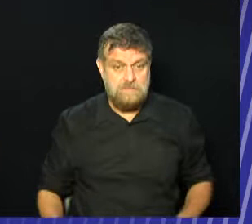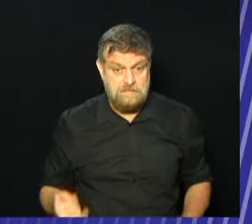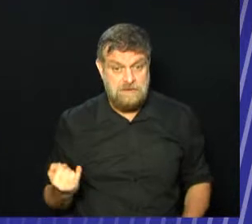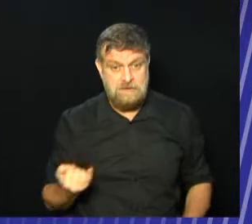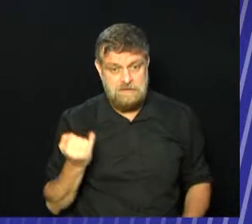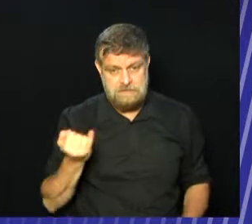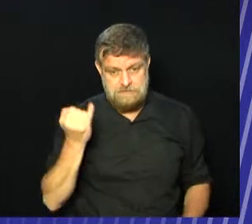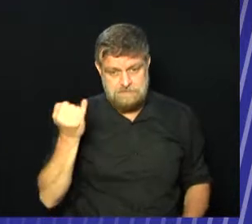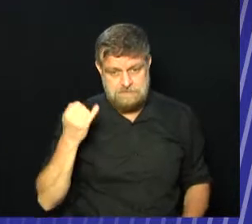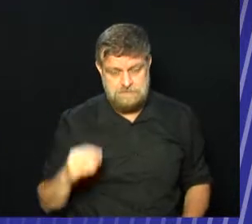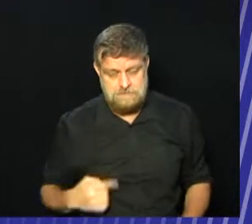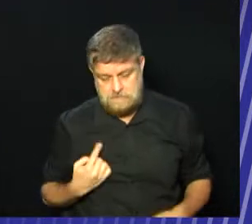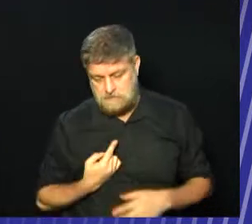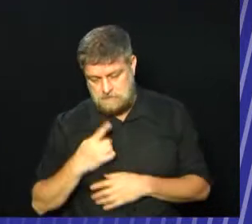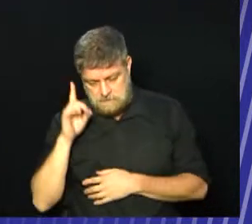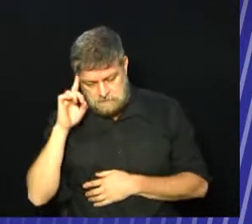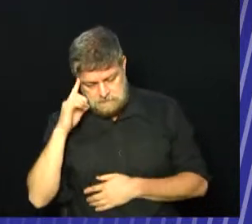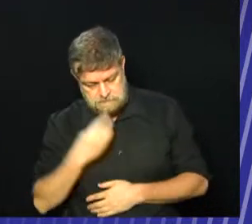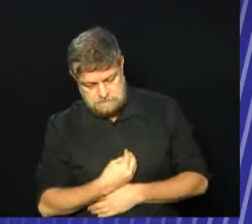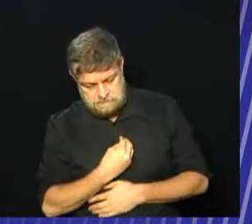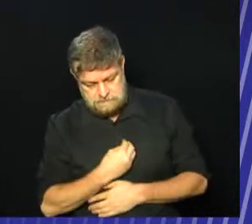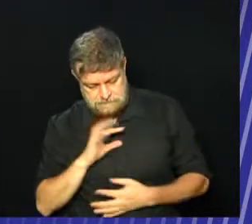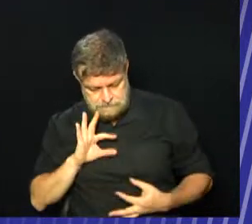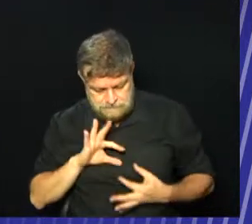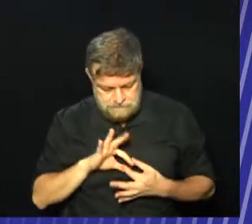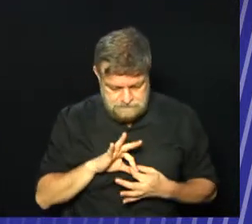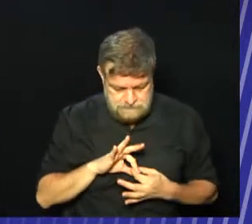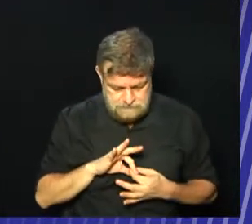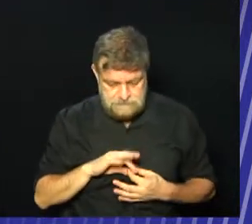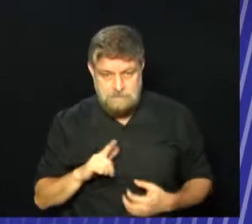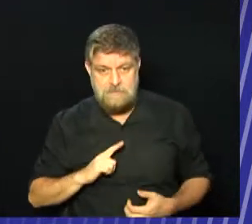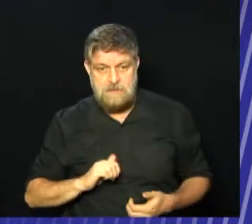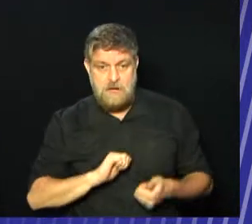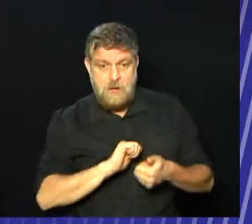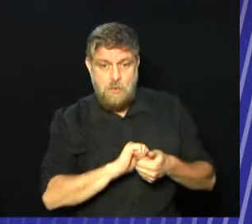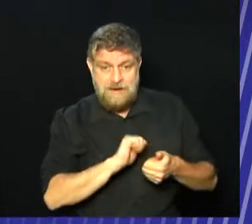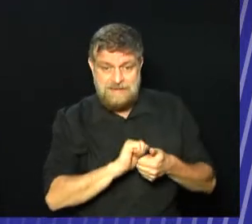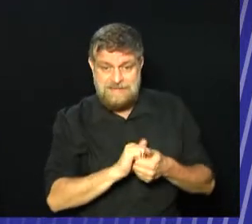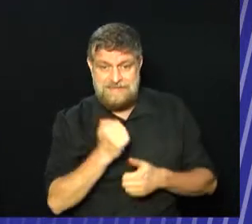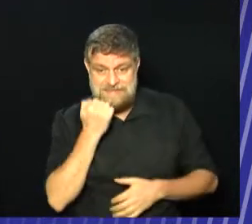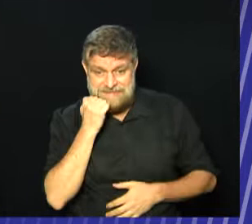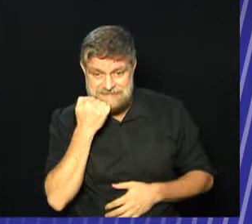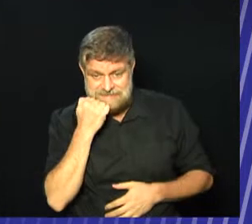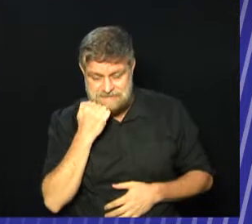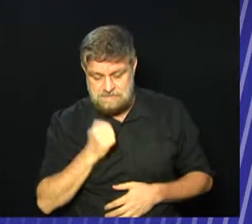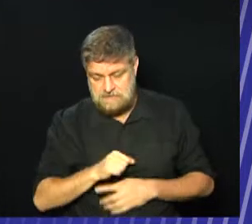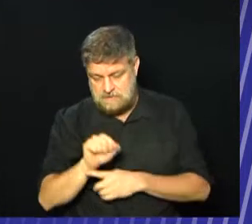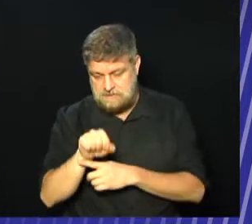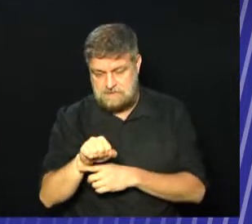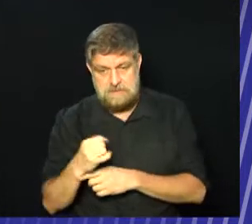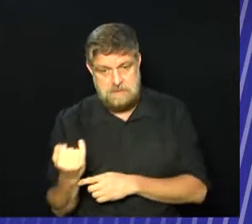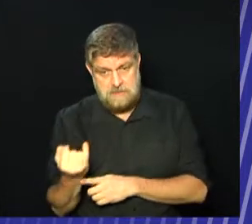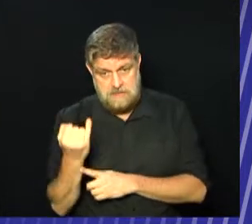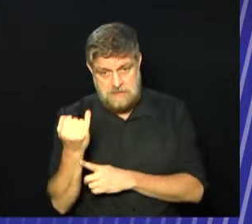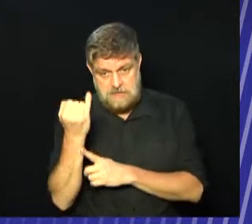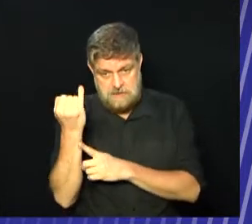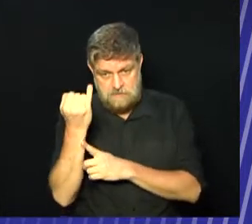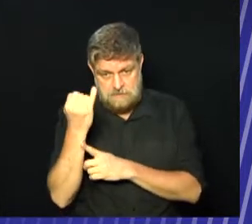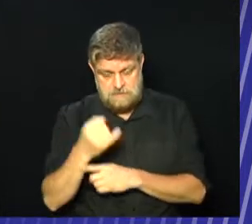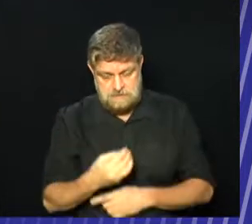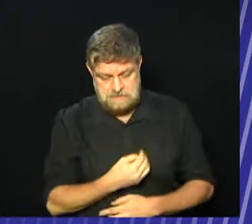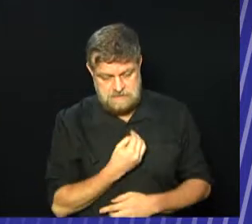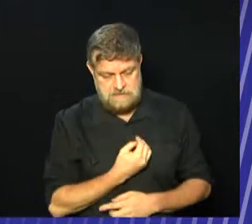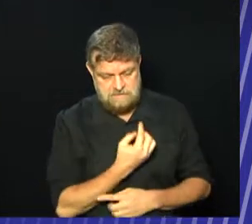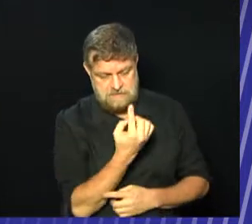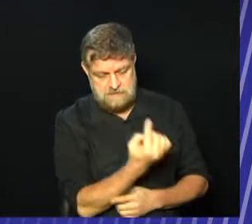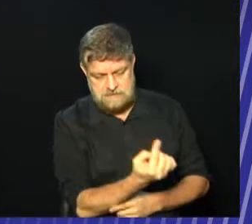importantes para o dia a dia. Então, assim, a gente busca ter qualidade científica, relevância na vida de cada um, mas